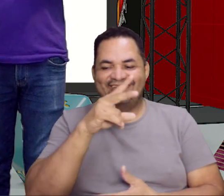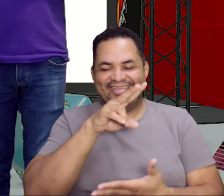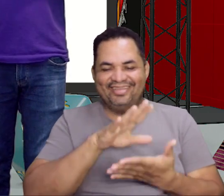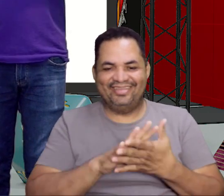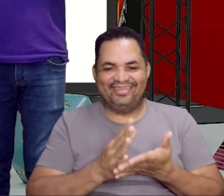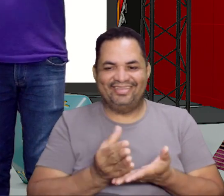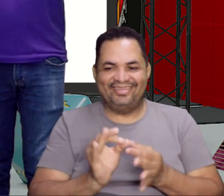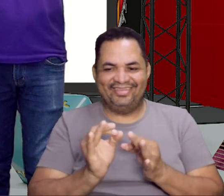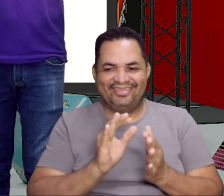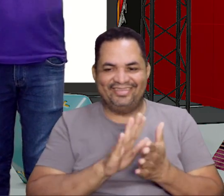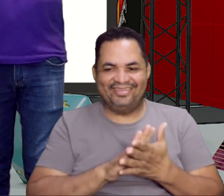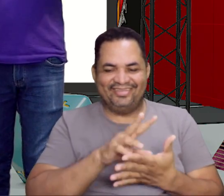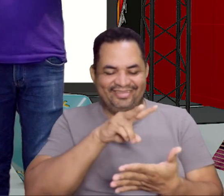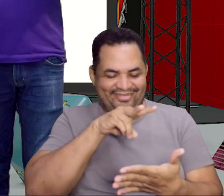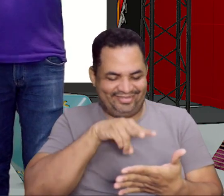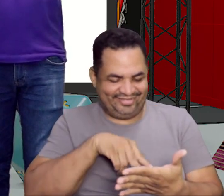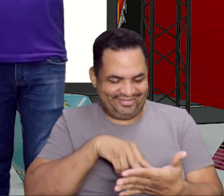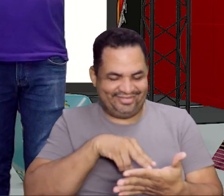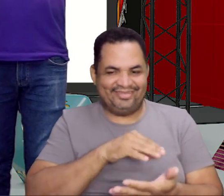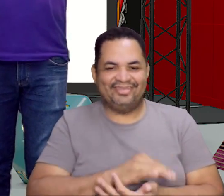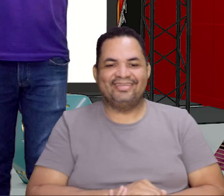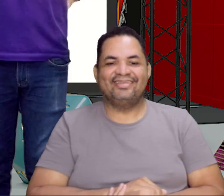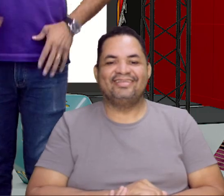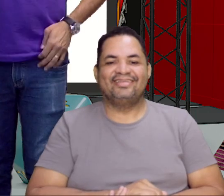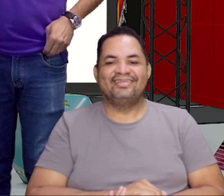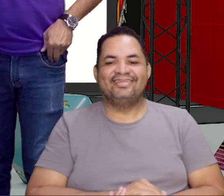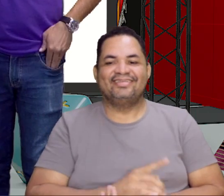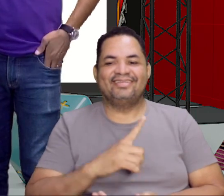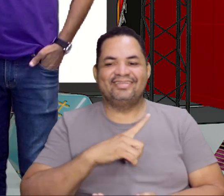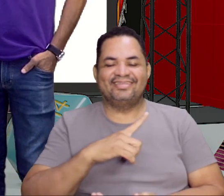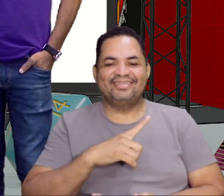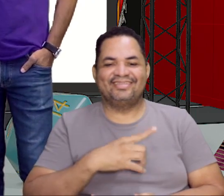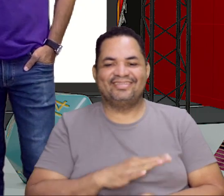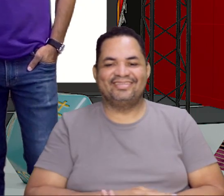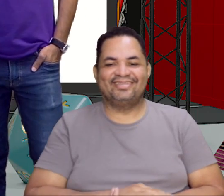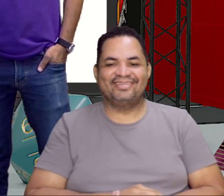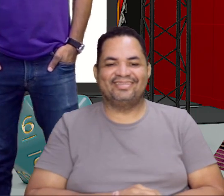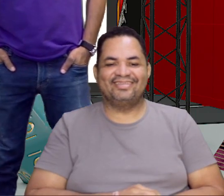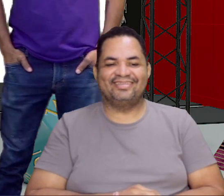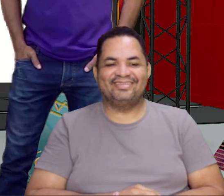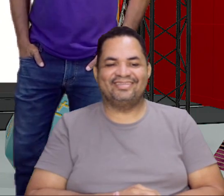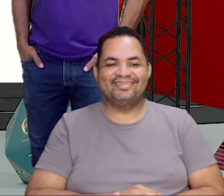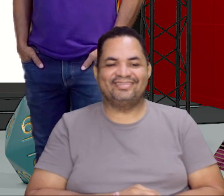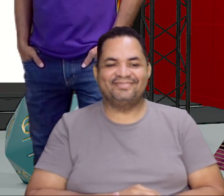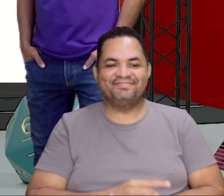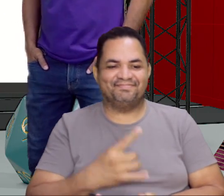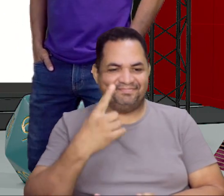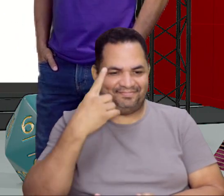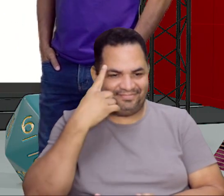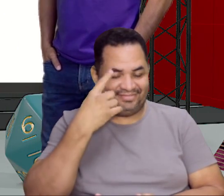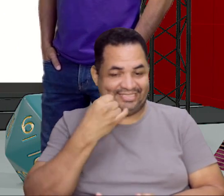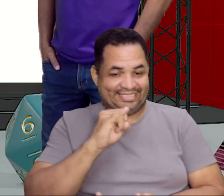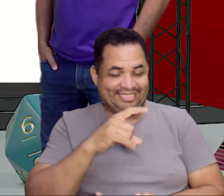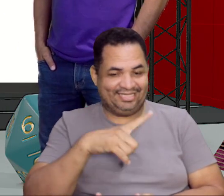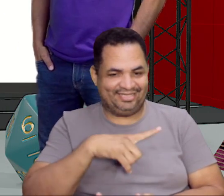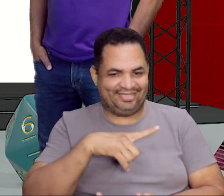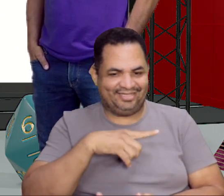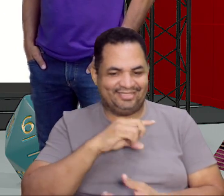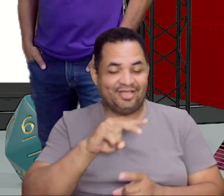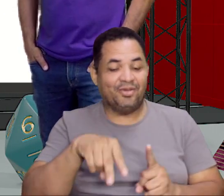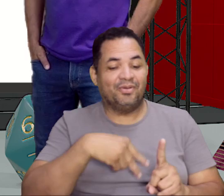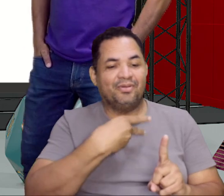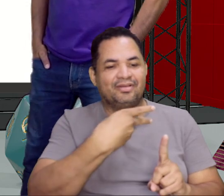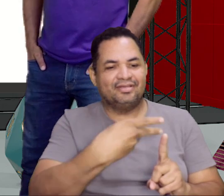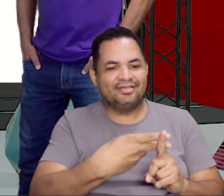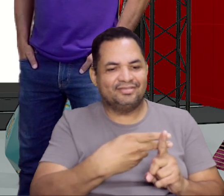lá que ele vai né lendo proos nossos alunos já dá a resposta vamos ficar aqui né teste de raciocínio vamos lá Se eu tivesse o